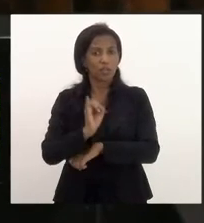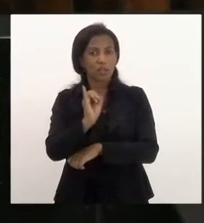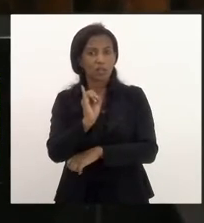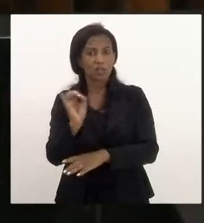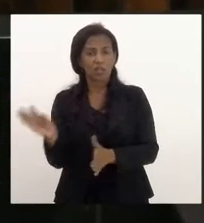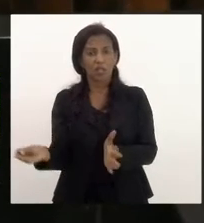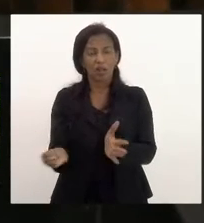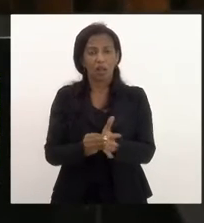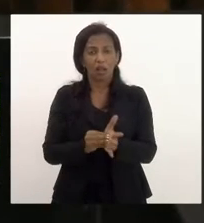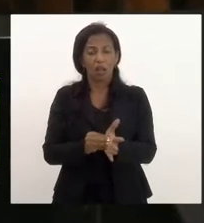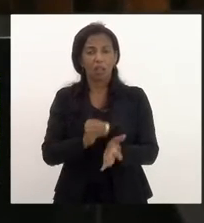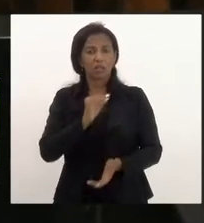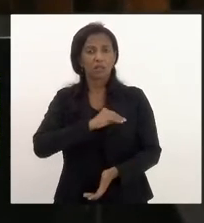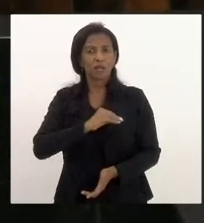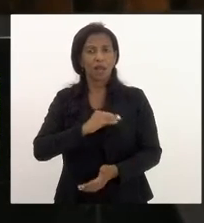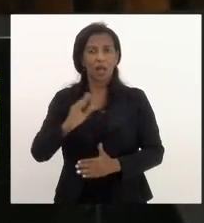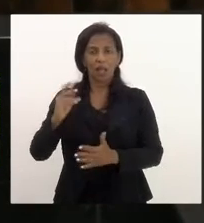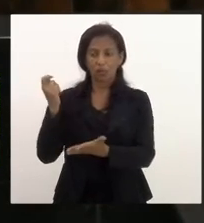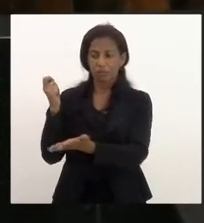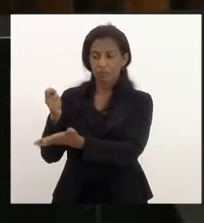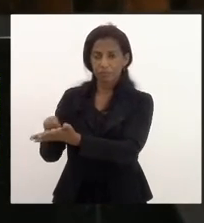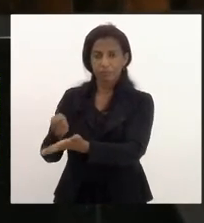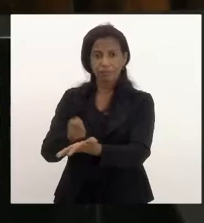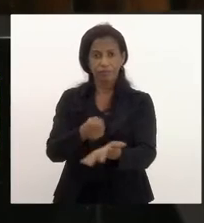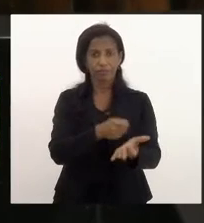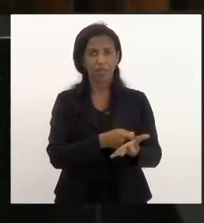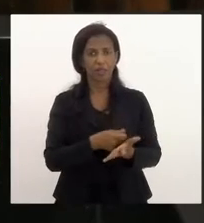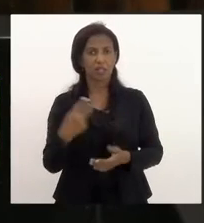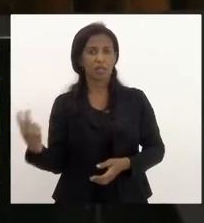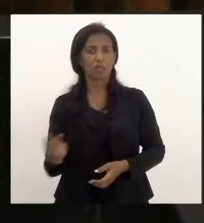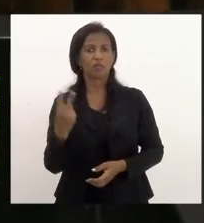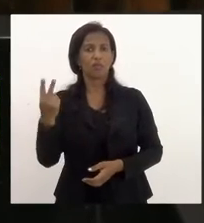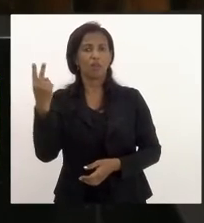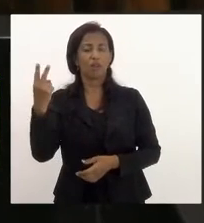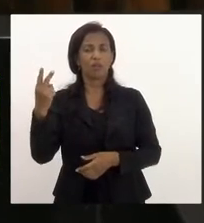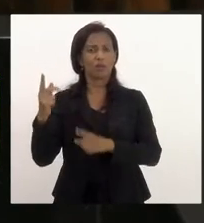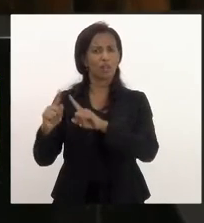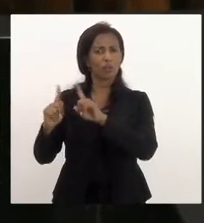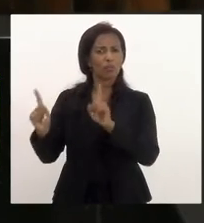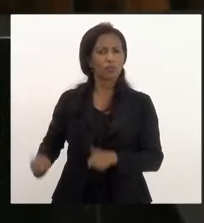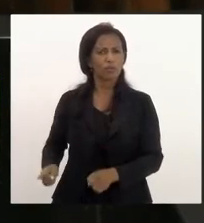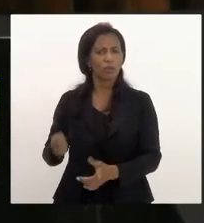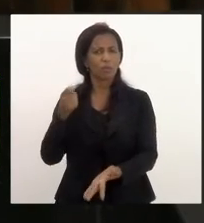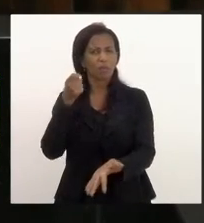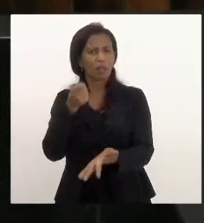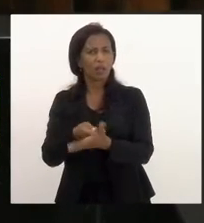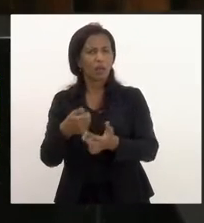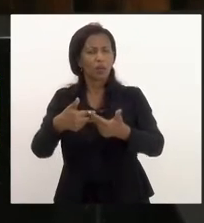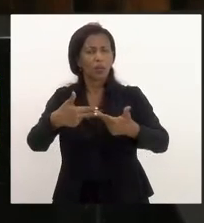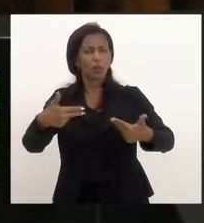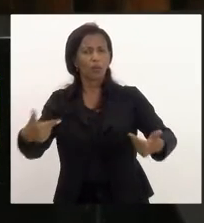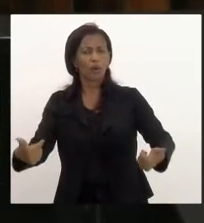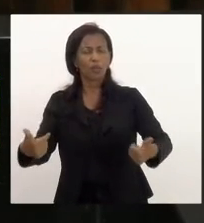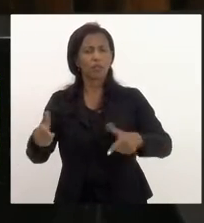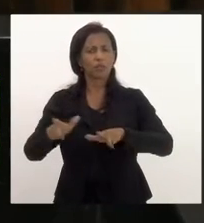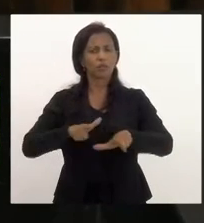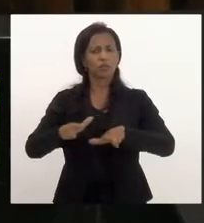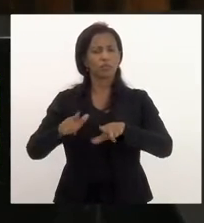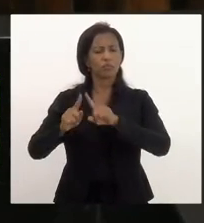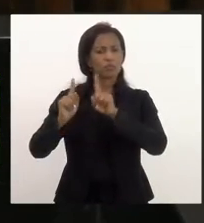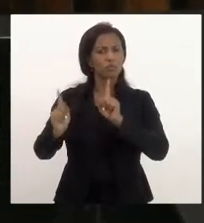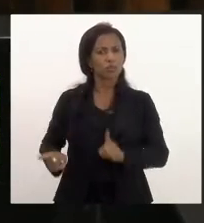que colocar a renda na mão do Trabalhador sem valorizar o servidor para garantia da qualidade dos serviços